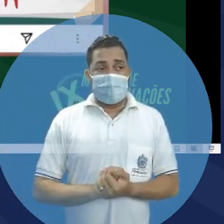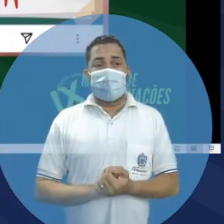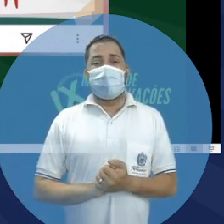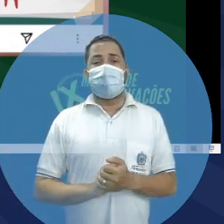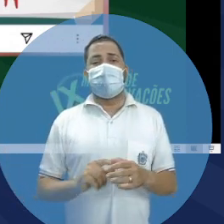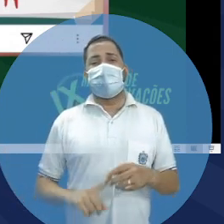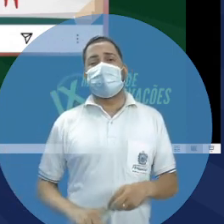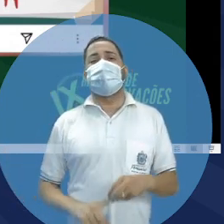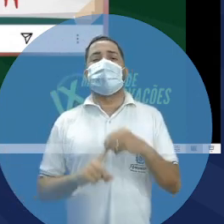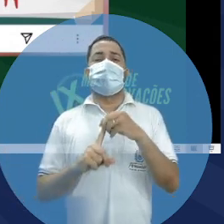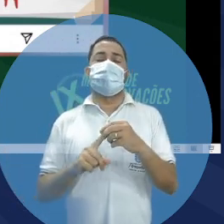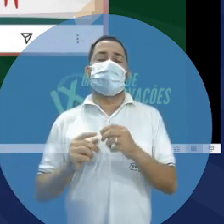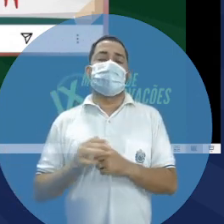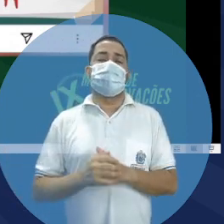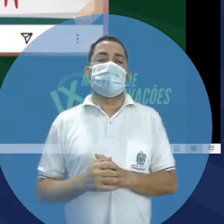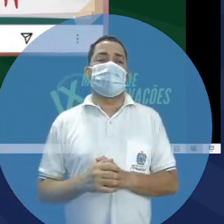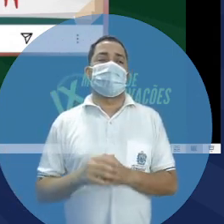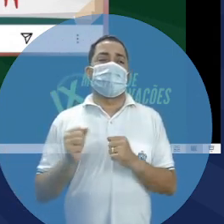poder. Pode passar.